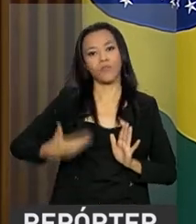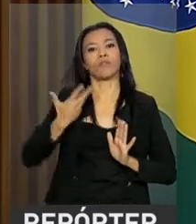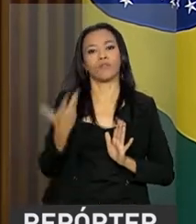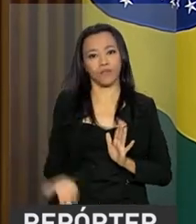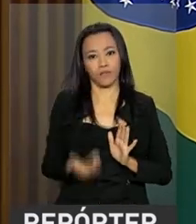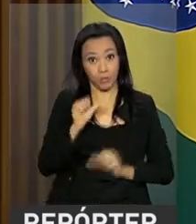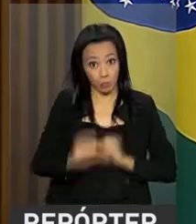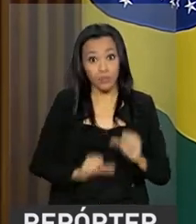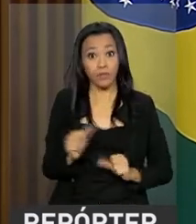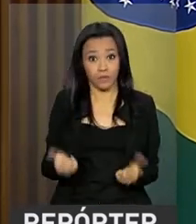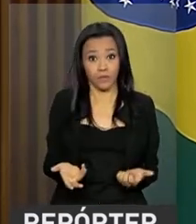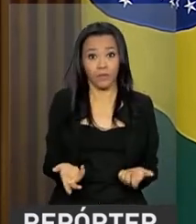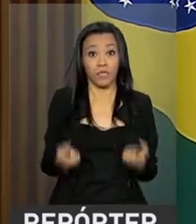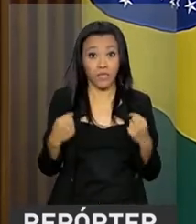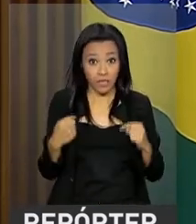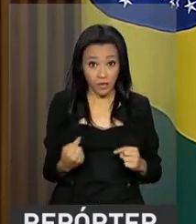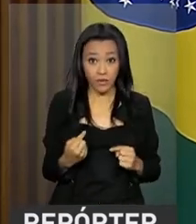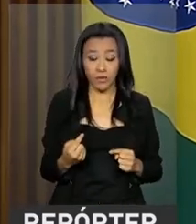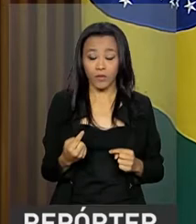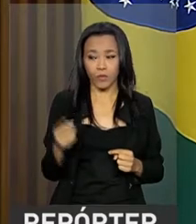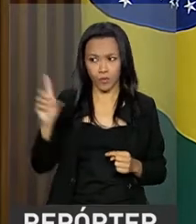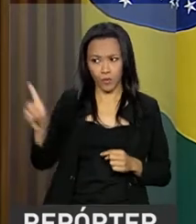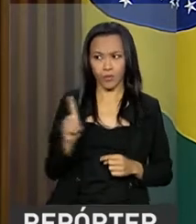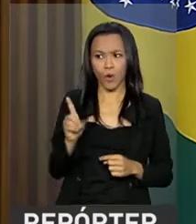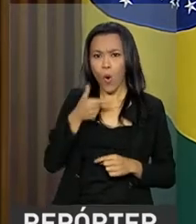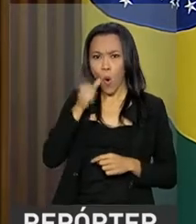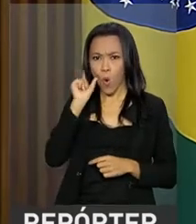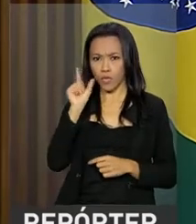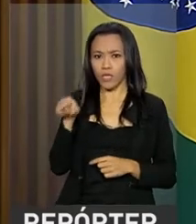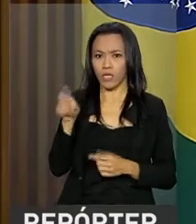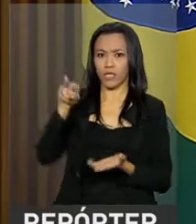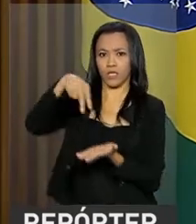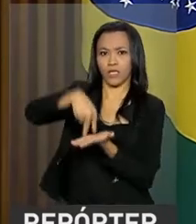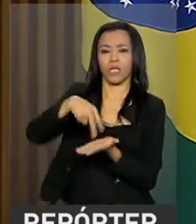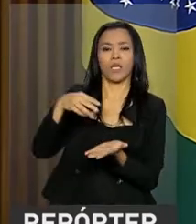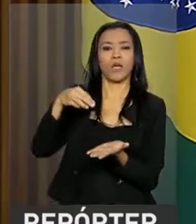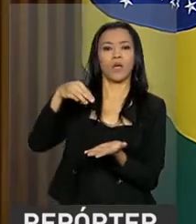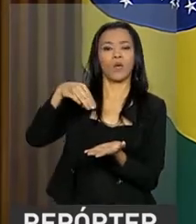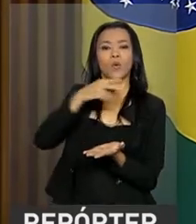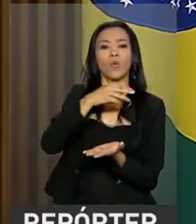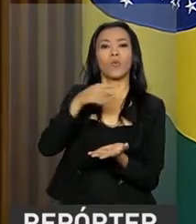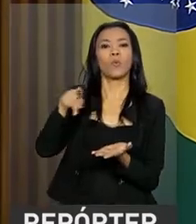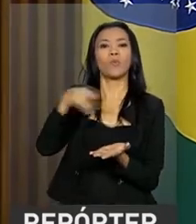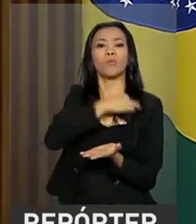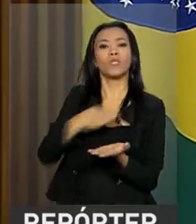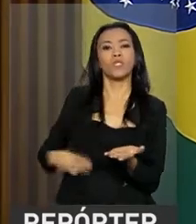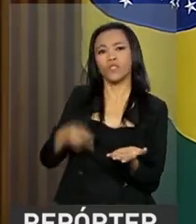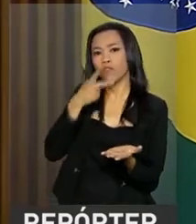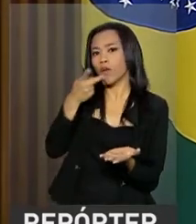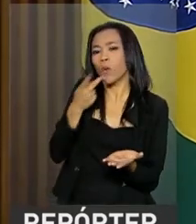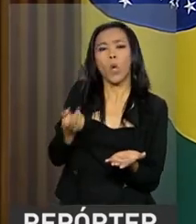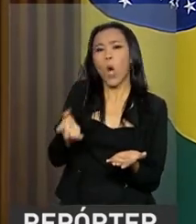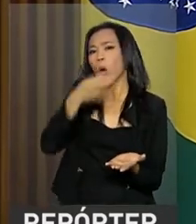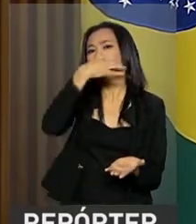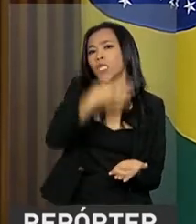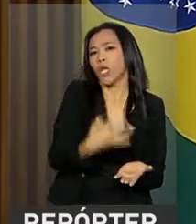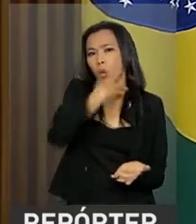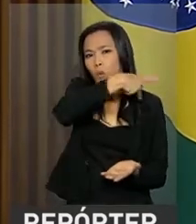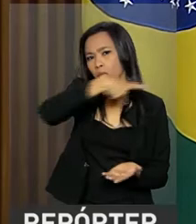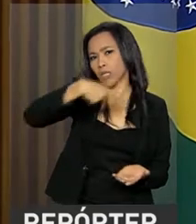governo disse ontem lá no rio de janeiro que não era uma opinião na opinião minha